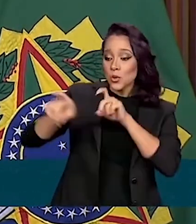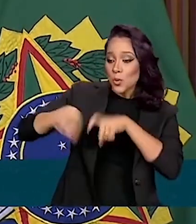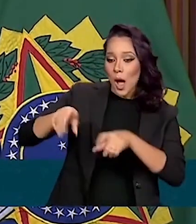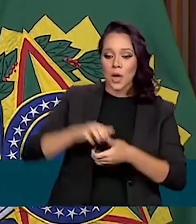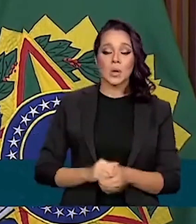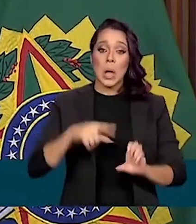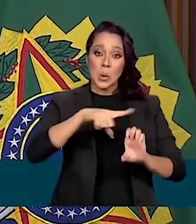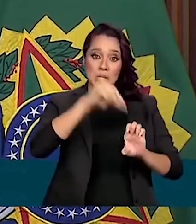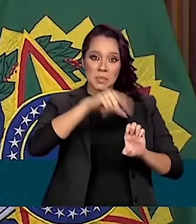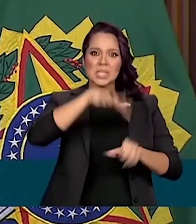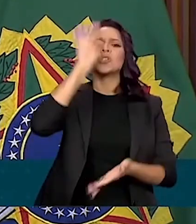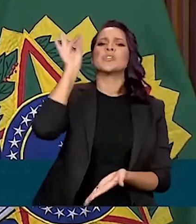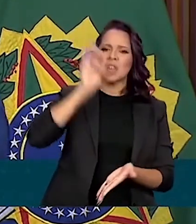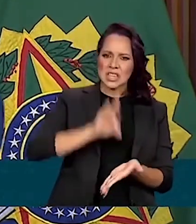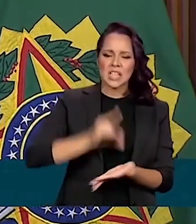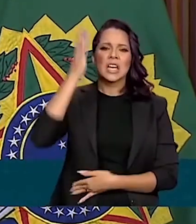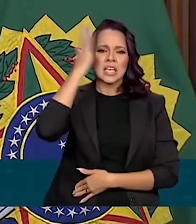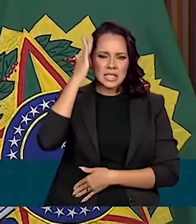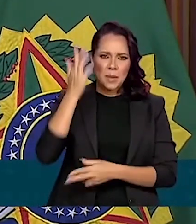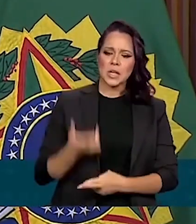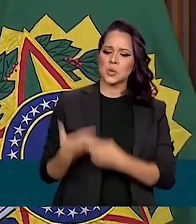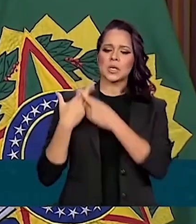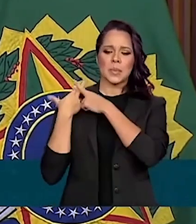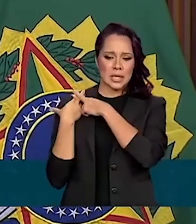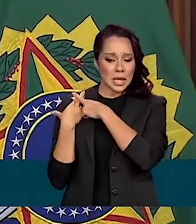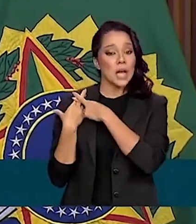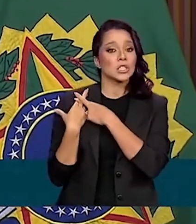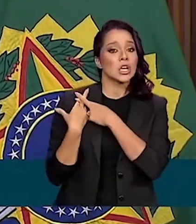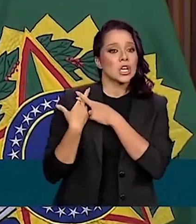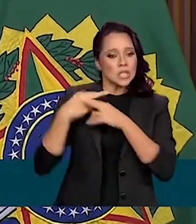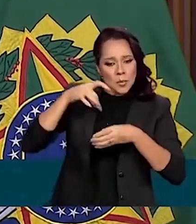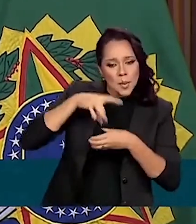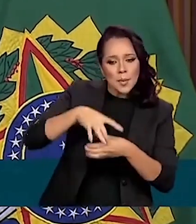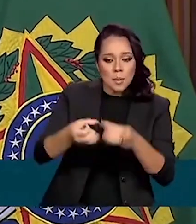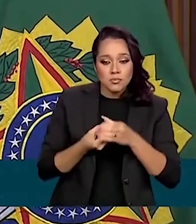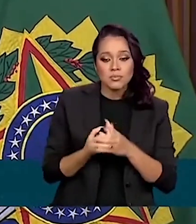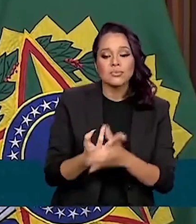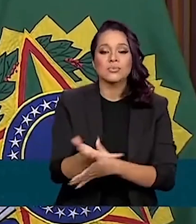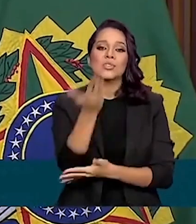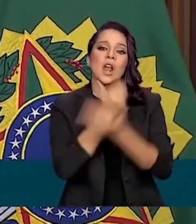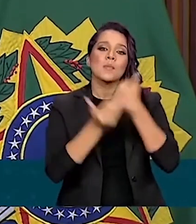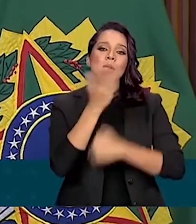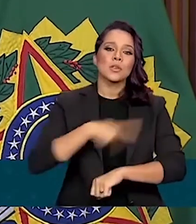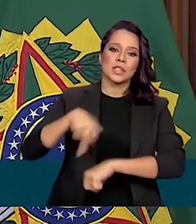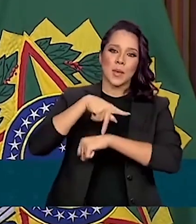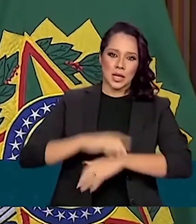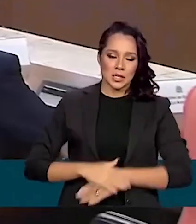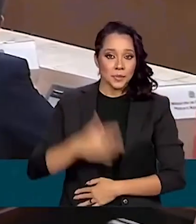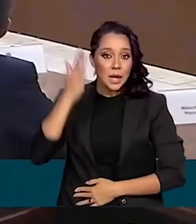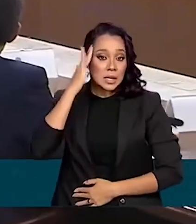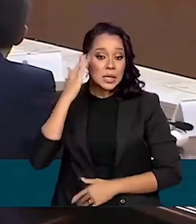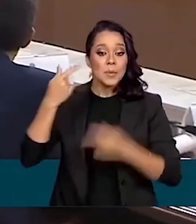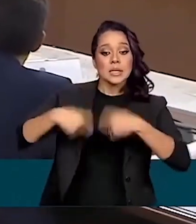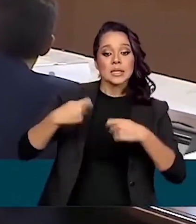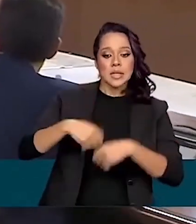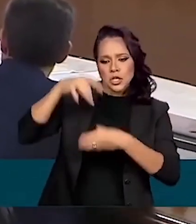os empresários de verdade que sabem a responsabilidade da produção de alimento nesse país, que sabem a